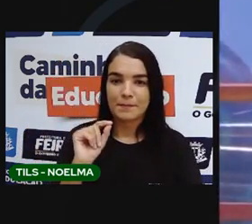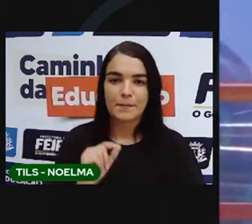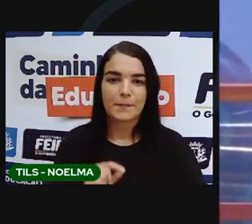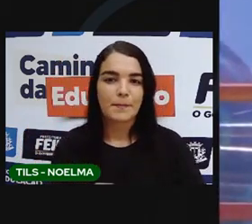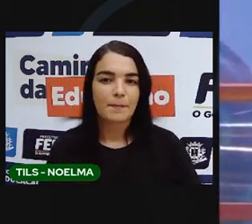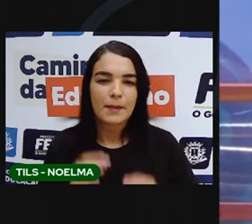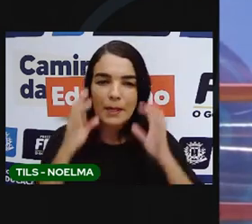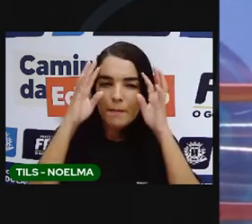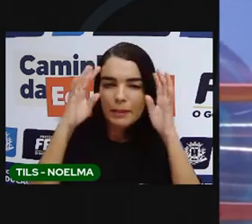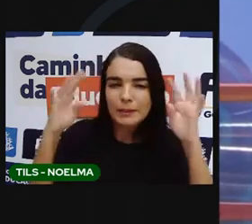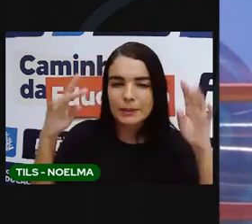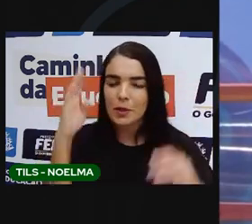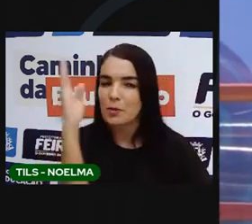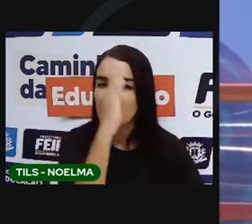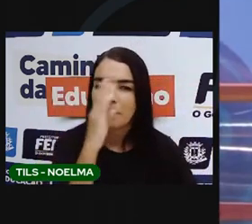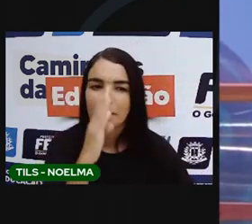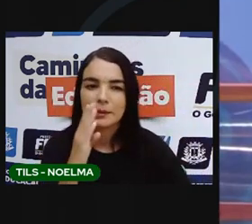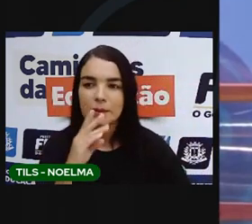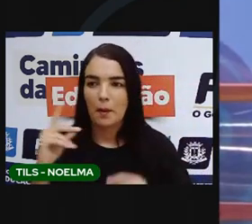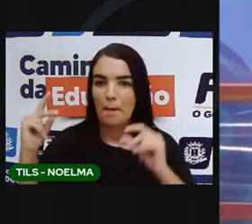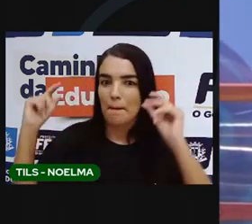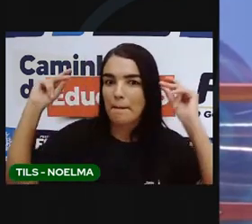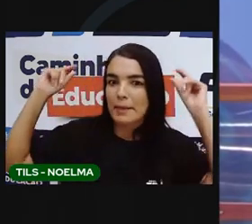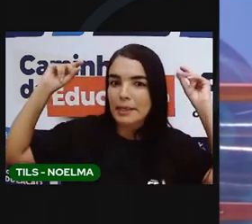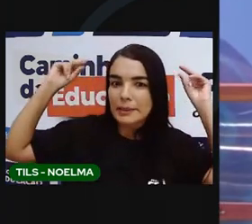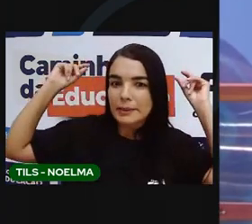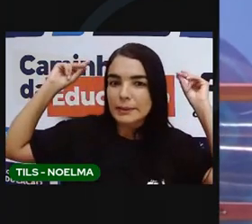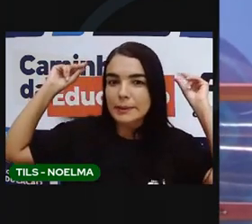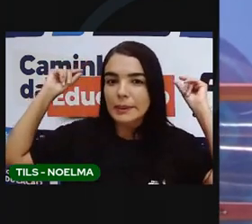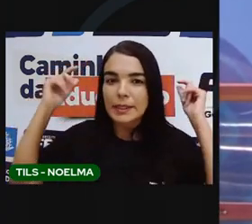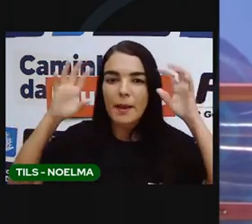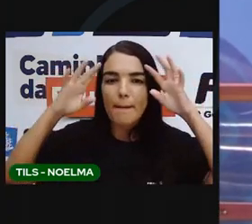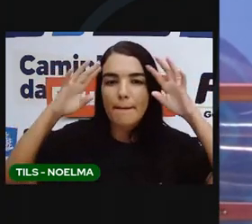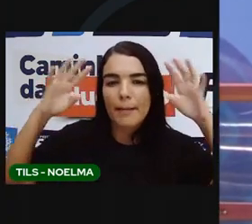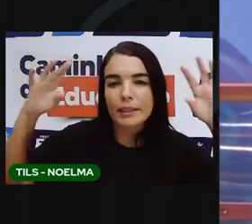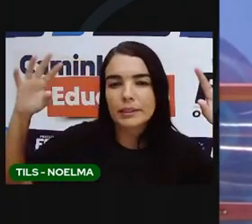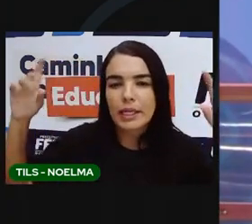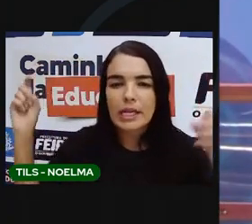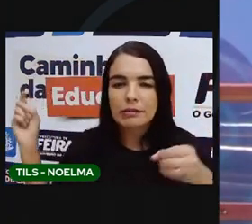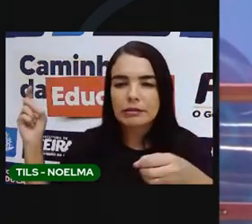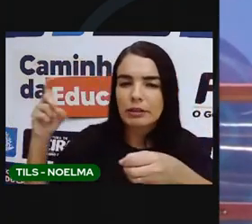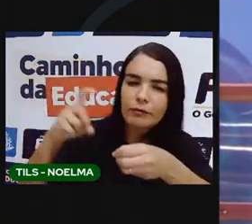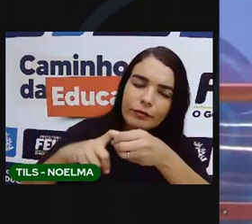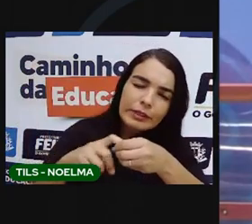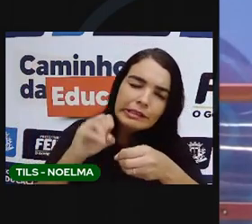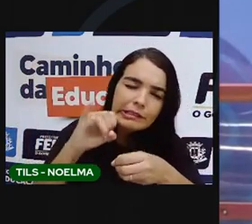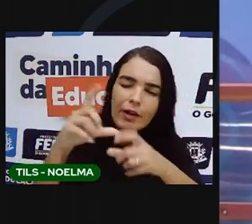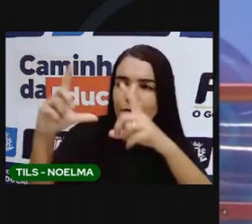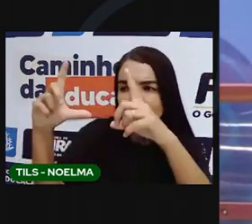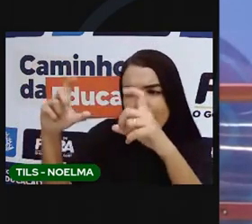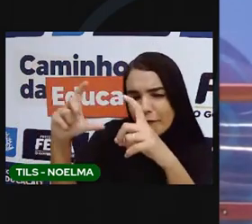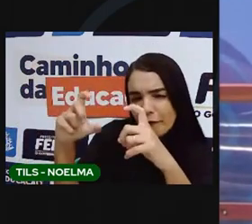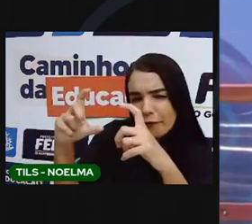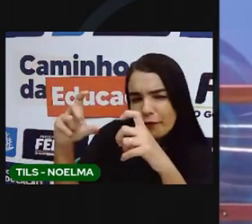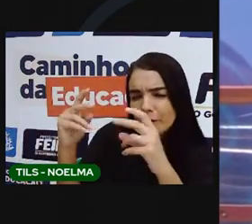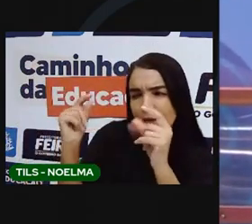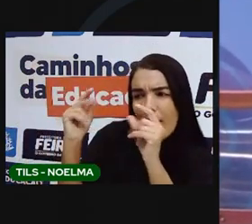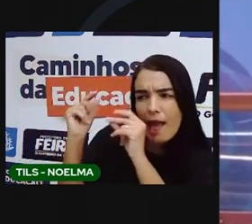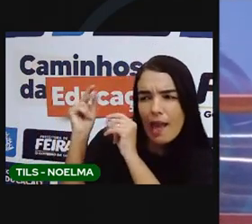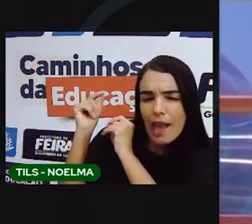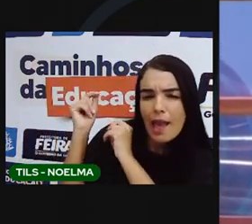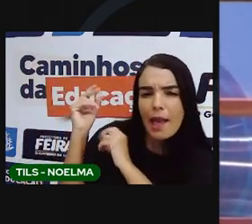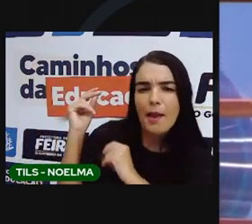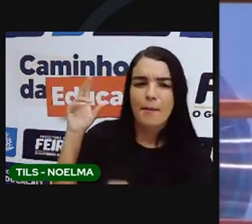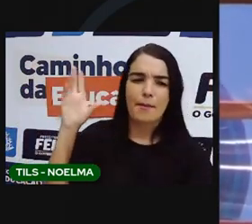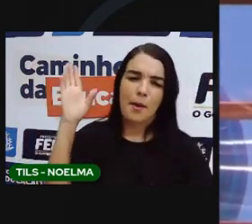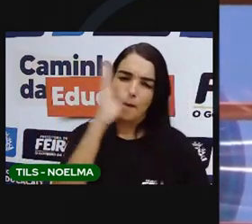eu fico sonhando pensando imaginando se eu pudesse ver uma fotografia do Brasil na época do